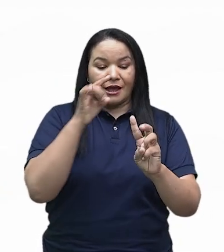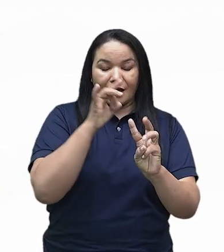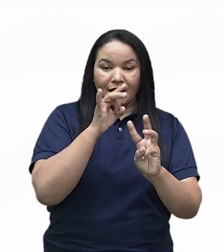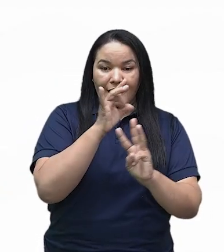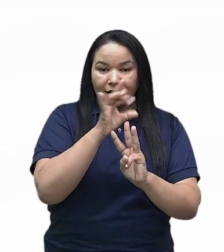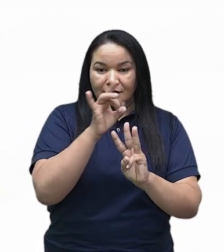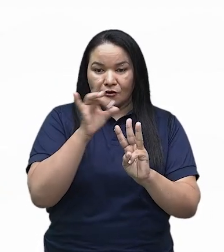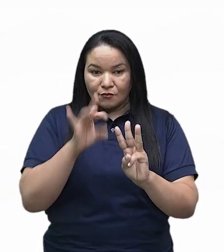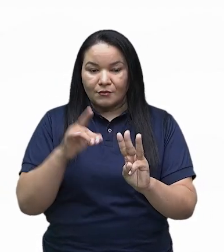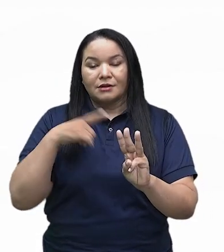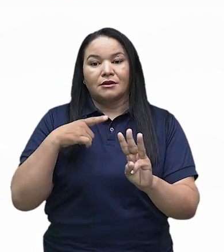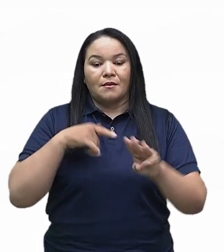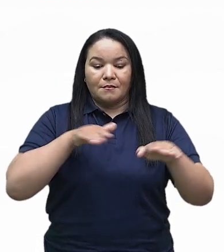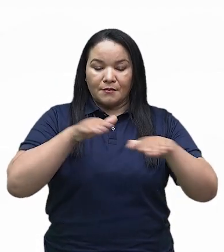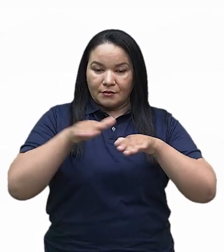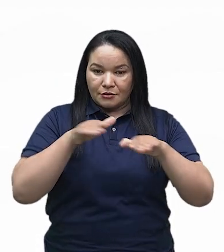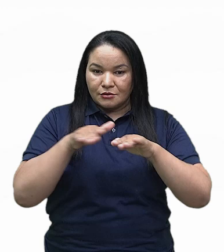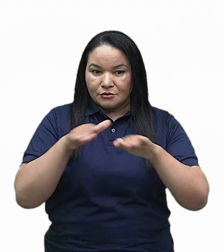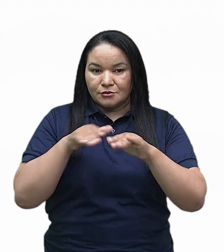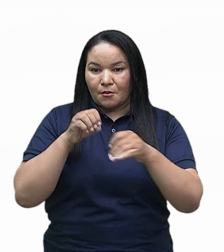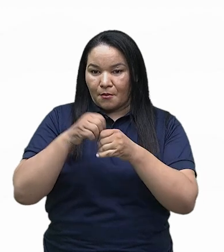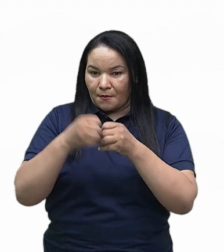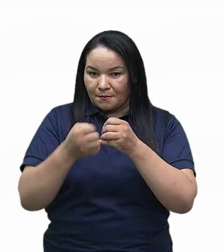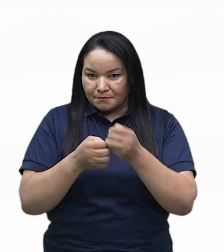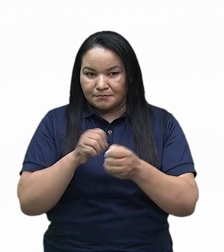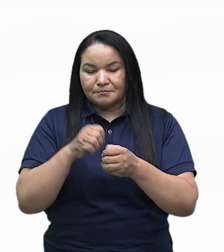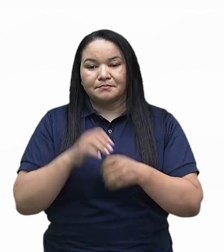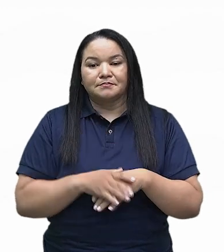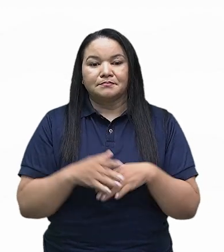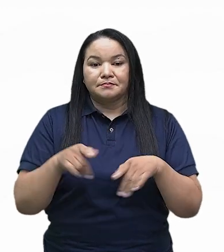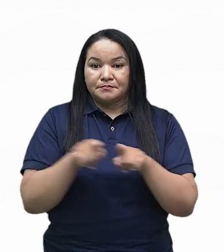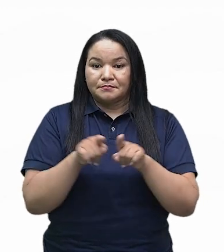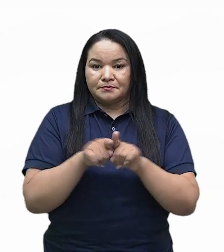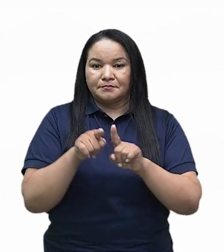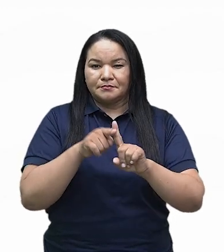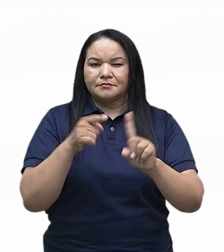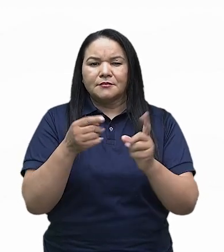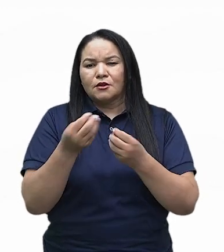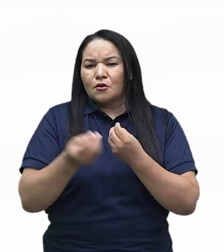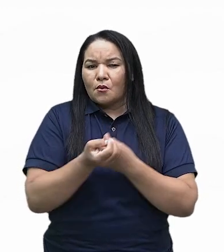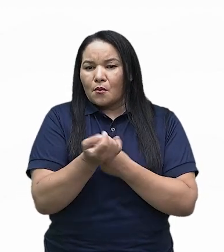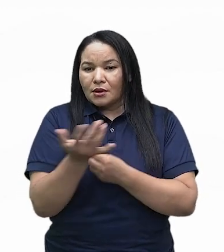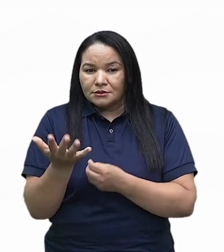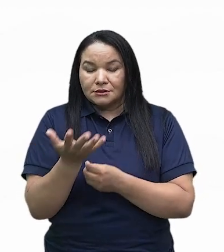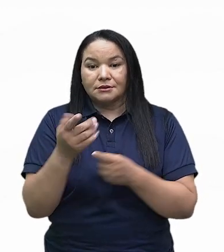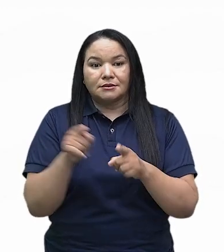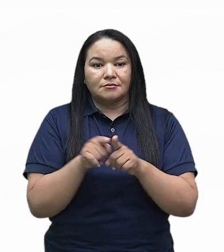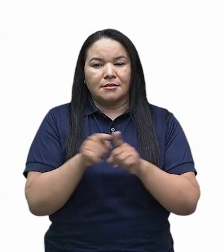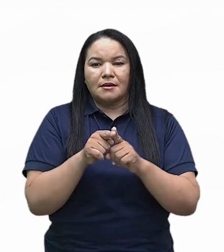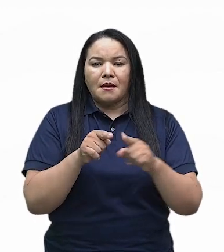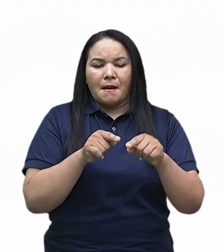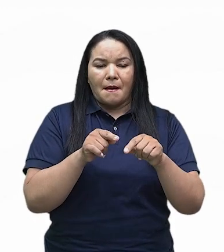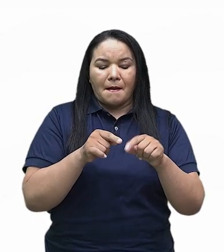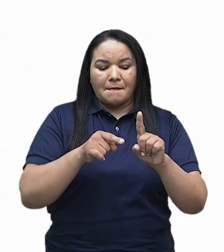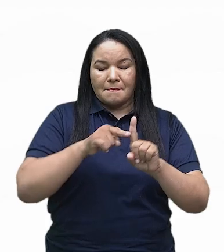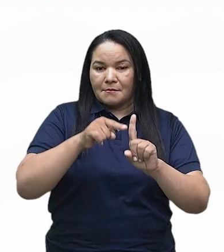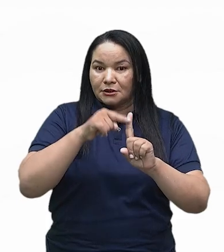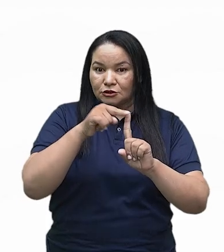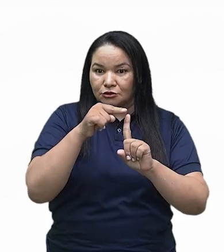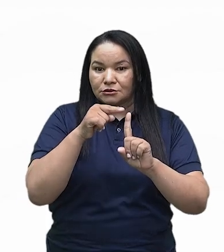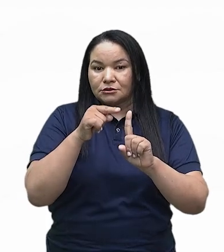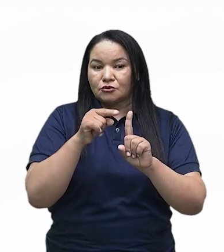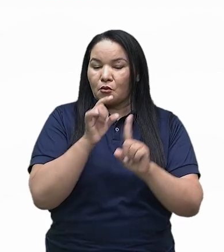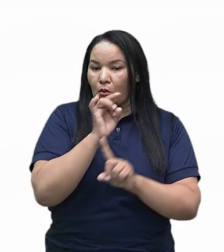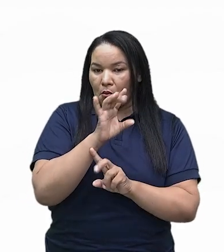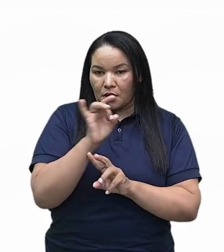grau de agitação molecular, né? Elas medem esse grau de agitação molecular e aí, a partir dessa medida, de